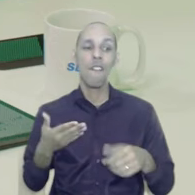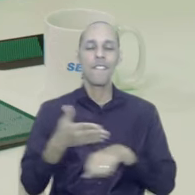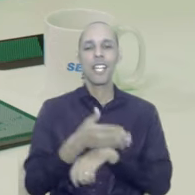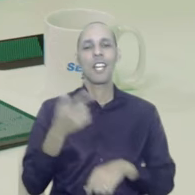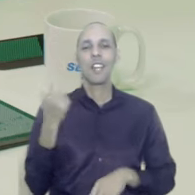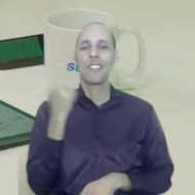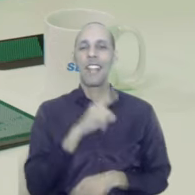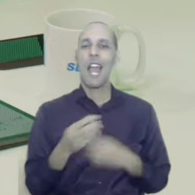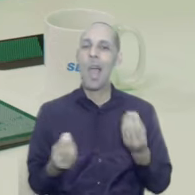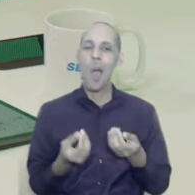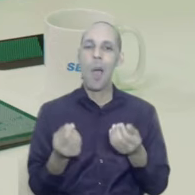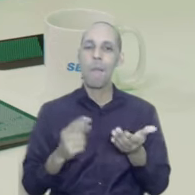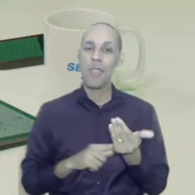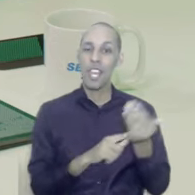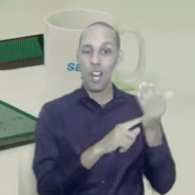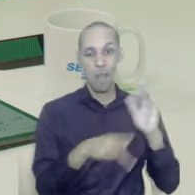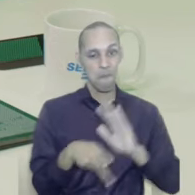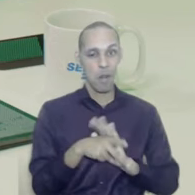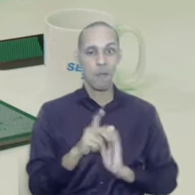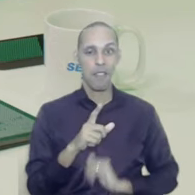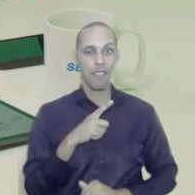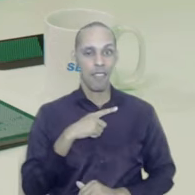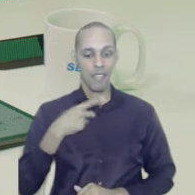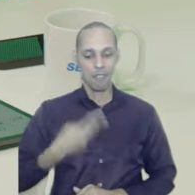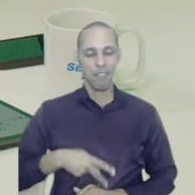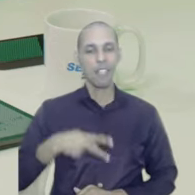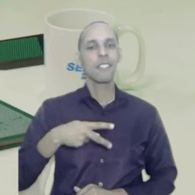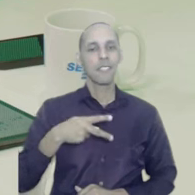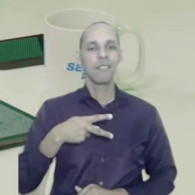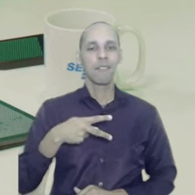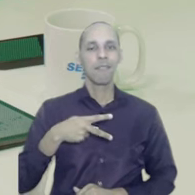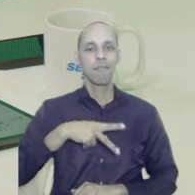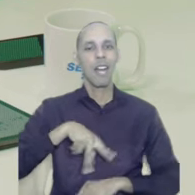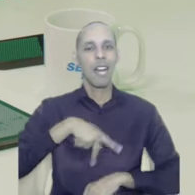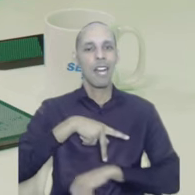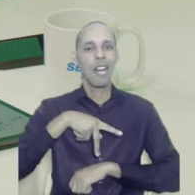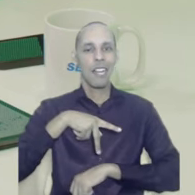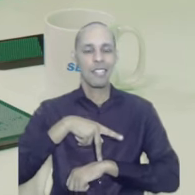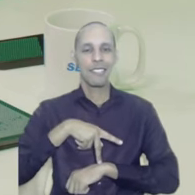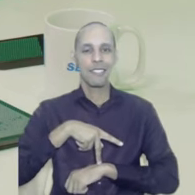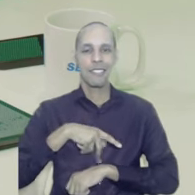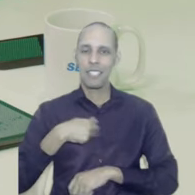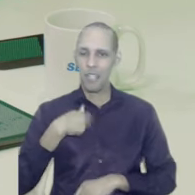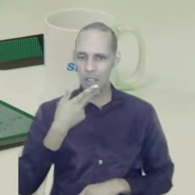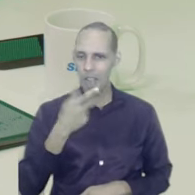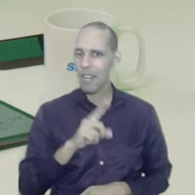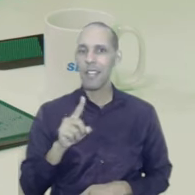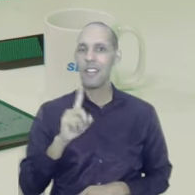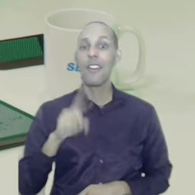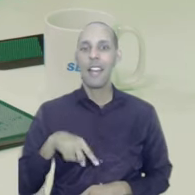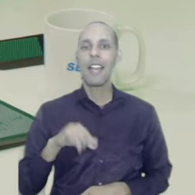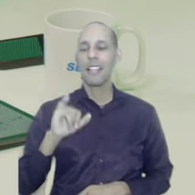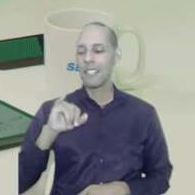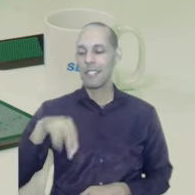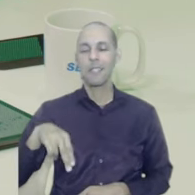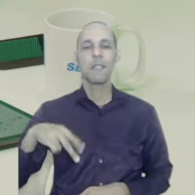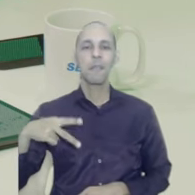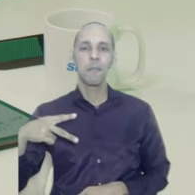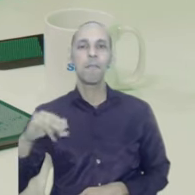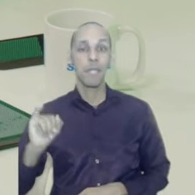temos uma tecnologia própria Nacional eh não é dito por mim mas Dito pelo IMP que é